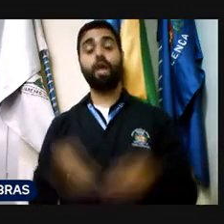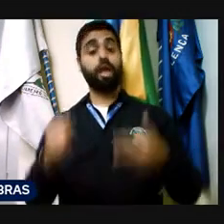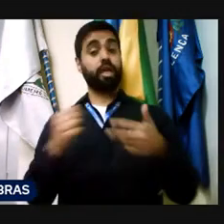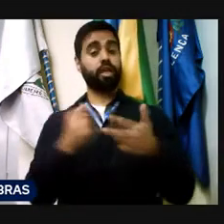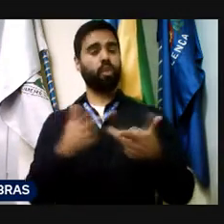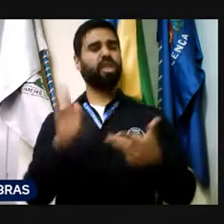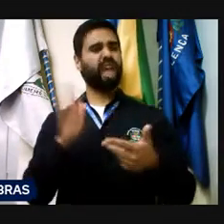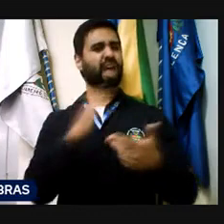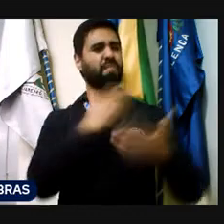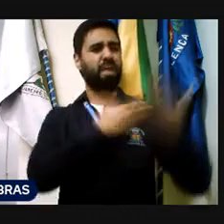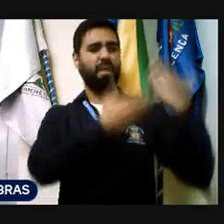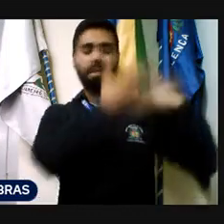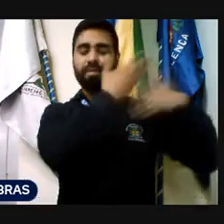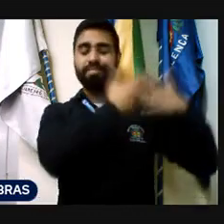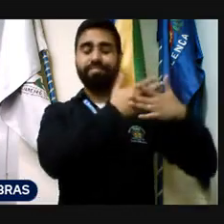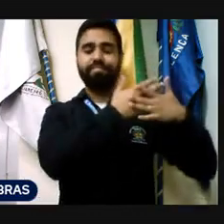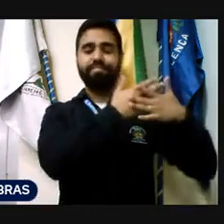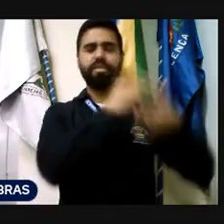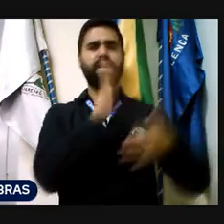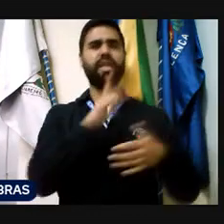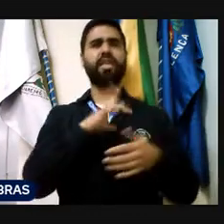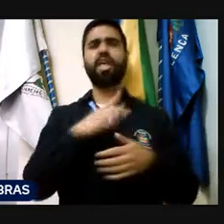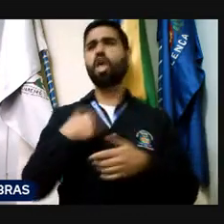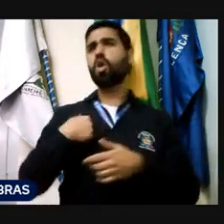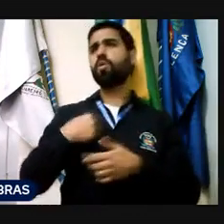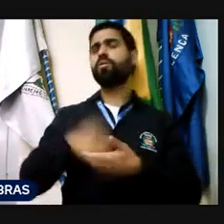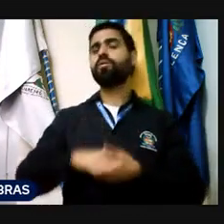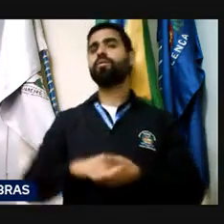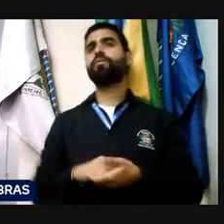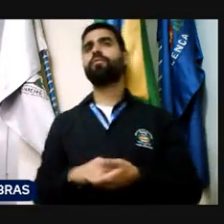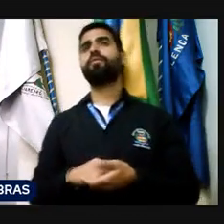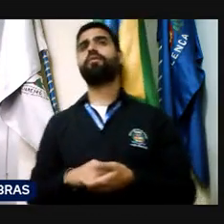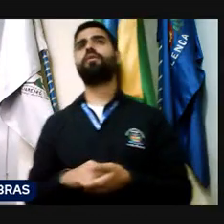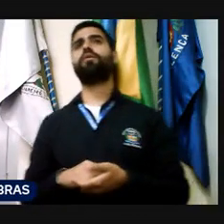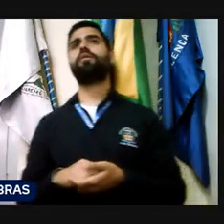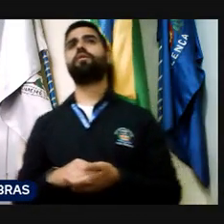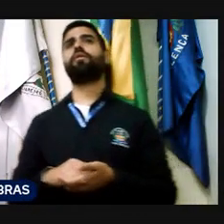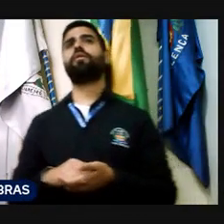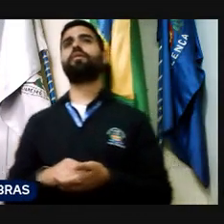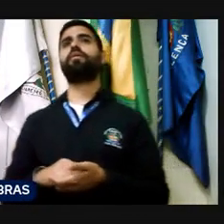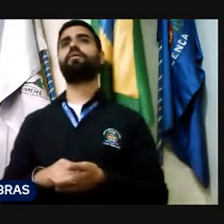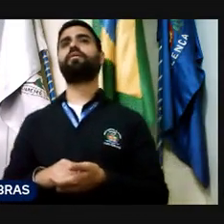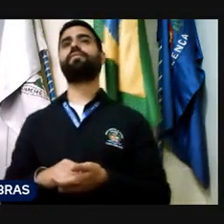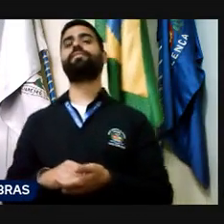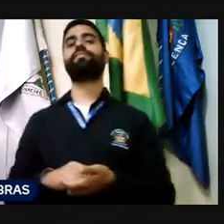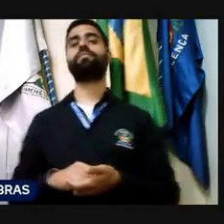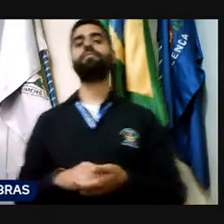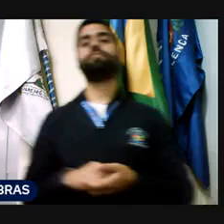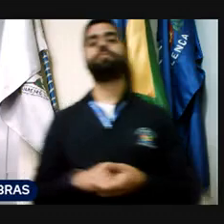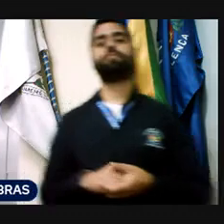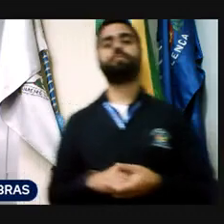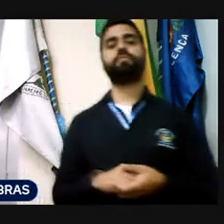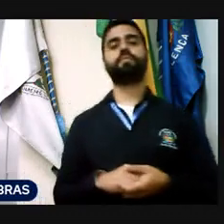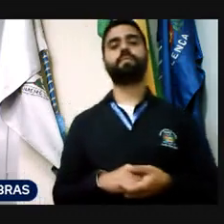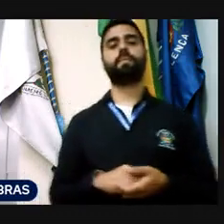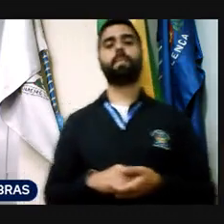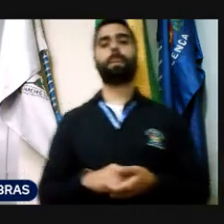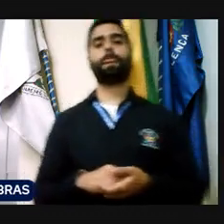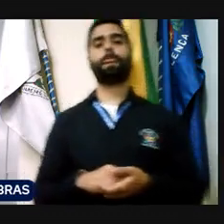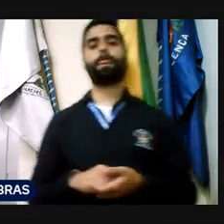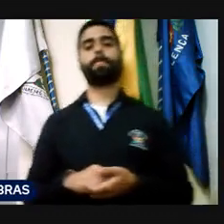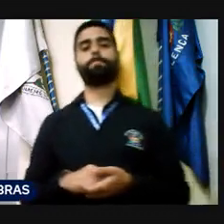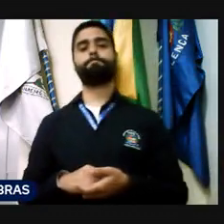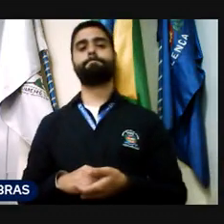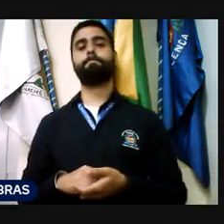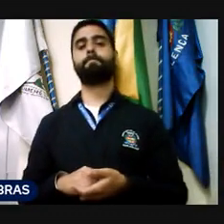há muito tempo. Desde quando aquela área foi povoada, que o esgoto está sendo jogado,